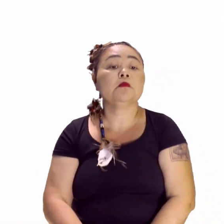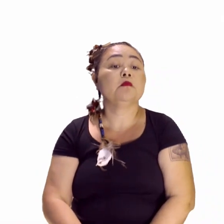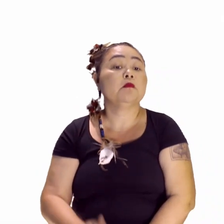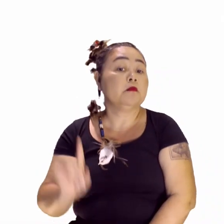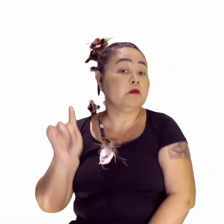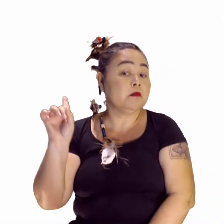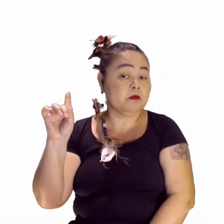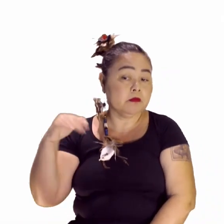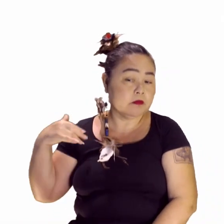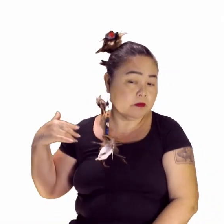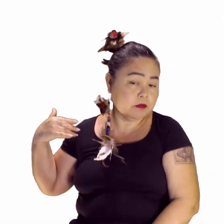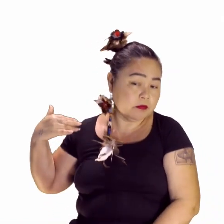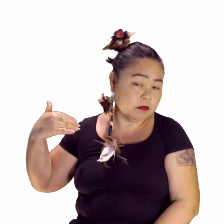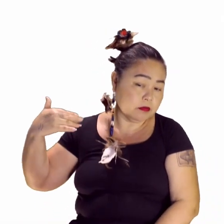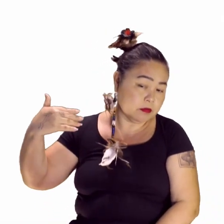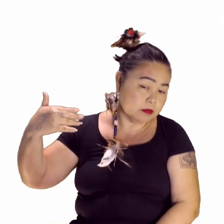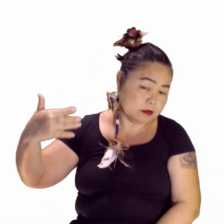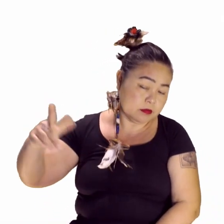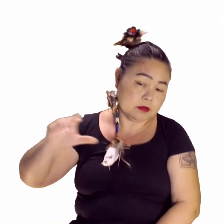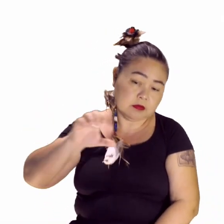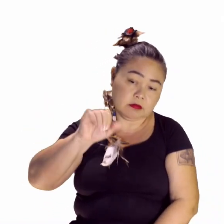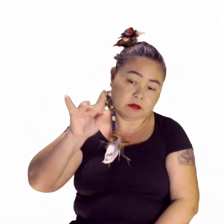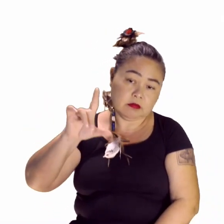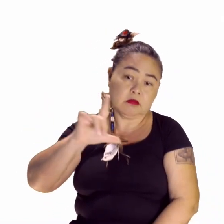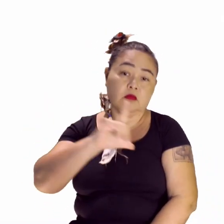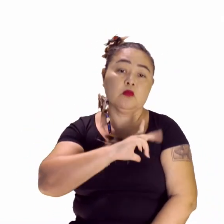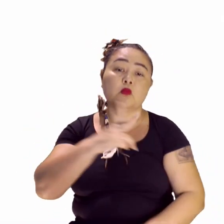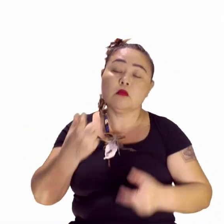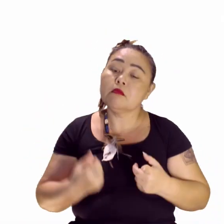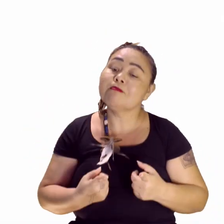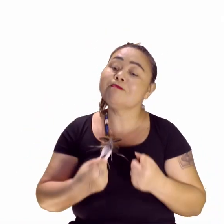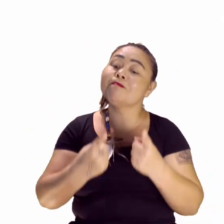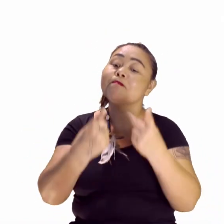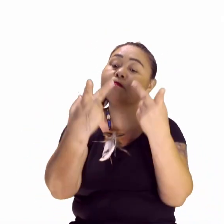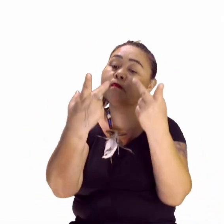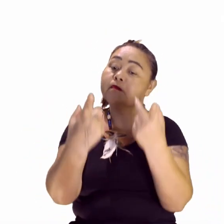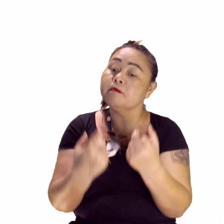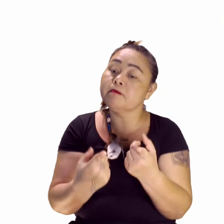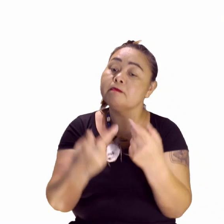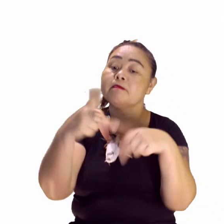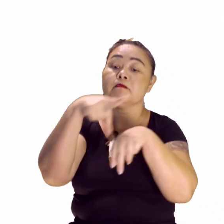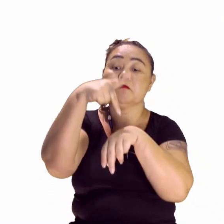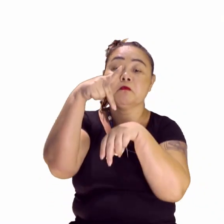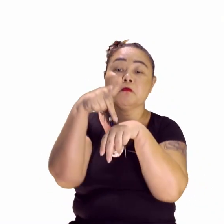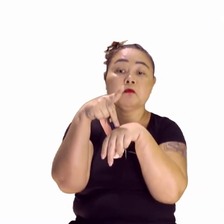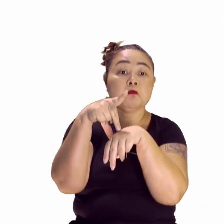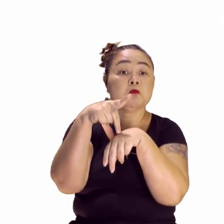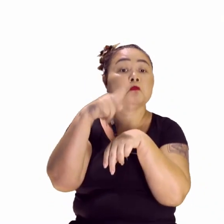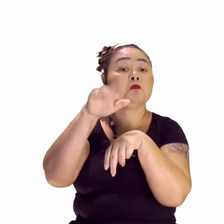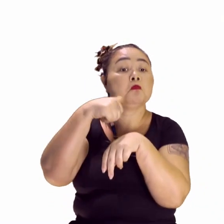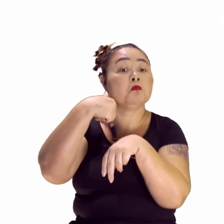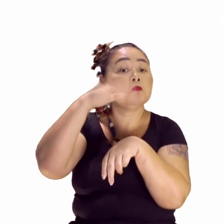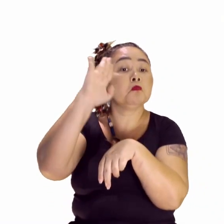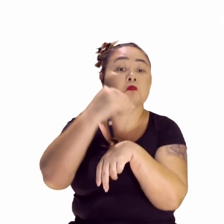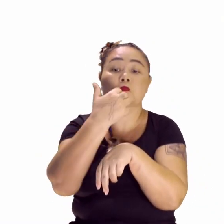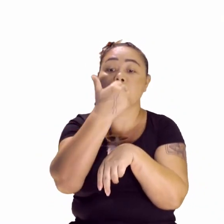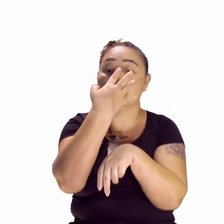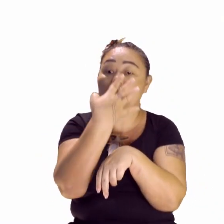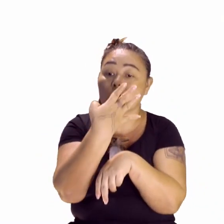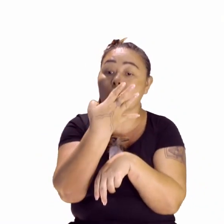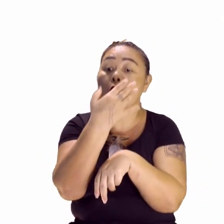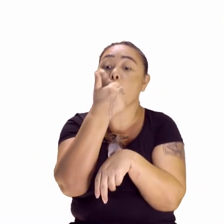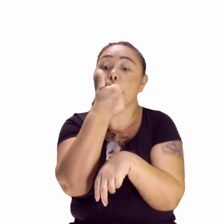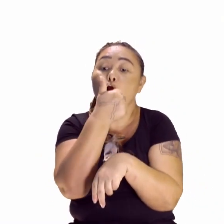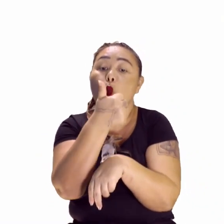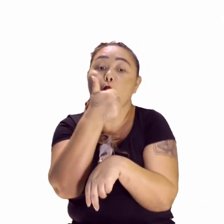então nas últimas duas safras exportação de soja de Rondônia superou aí 411 Milhões